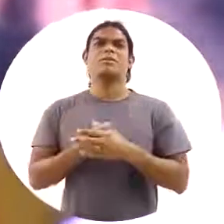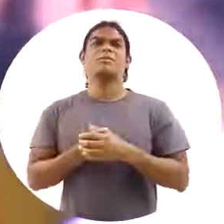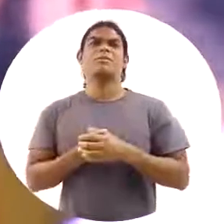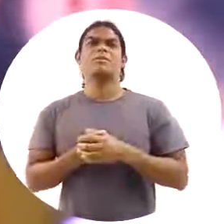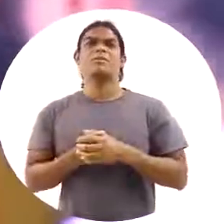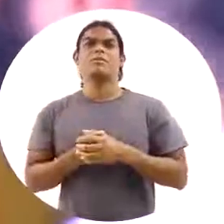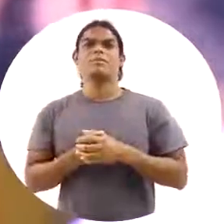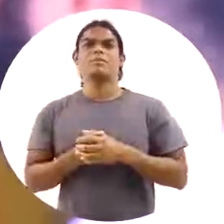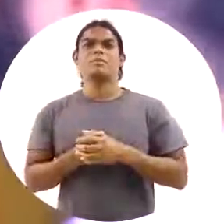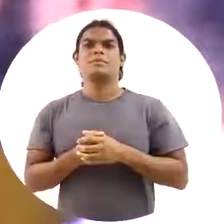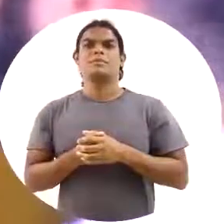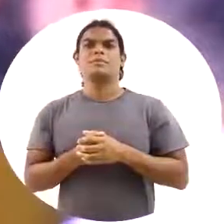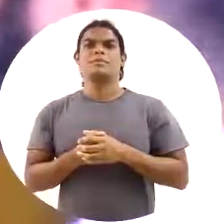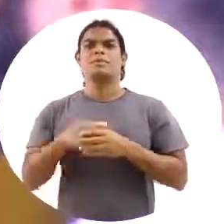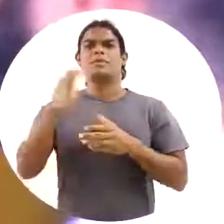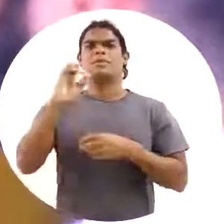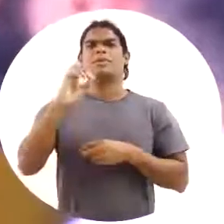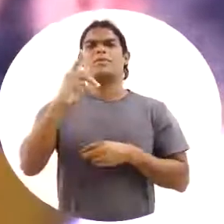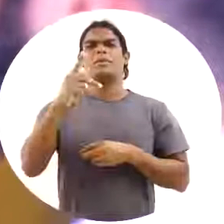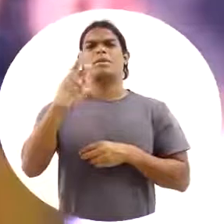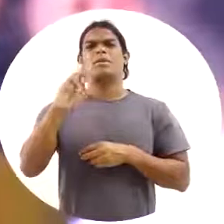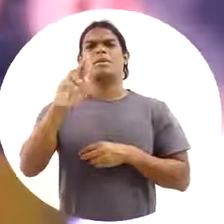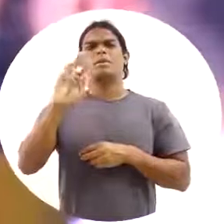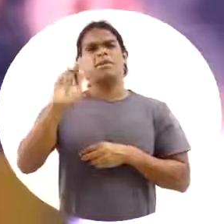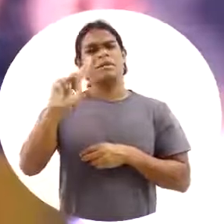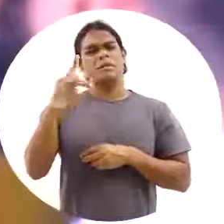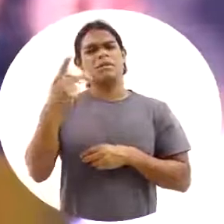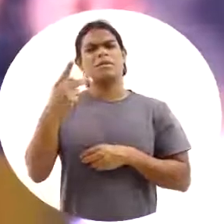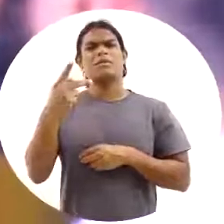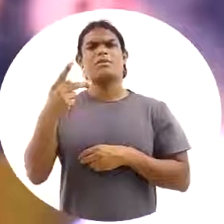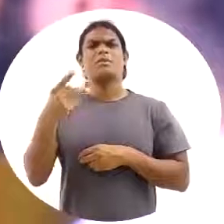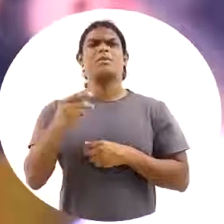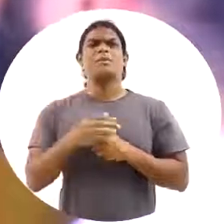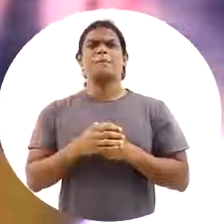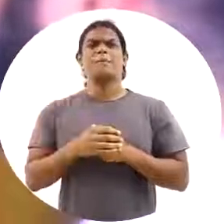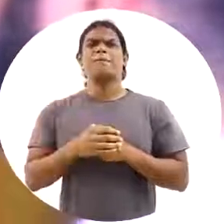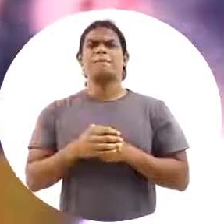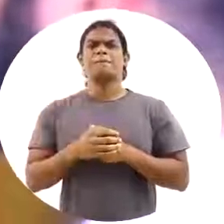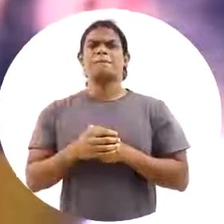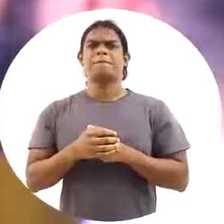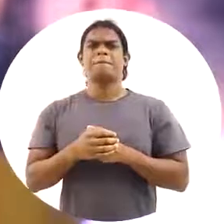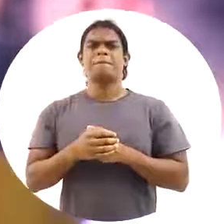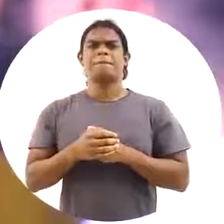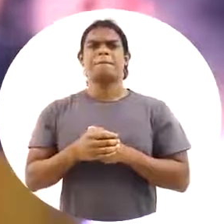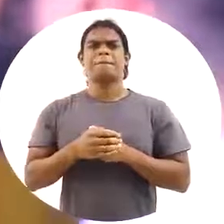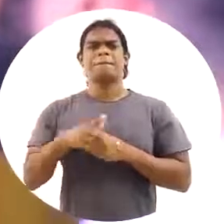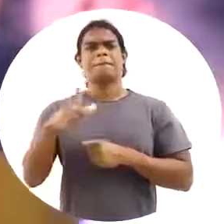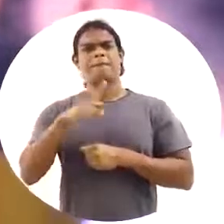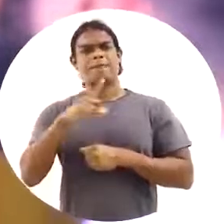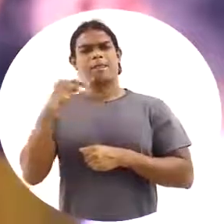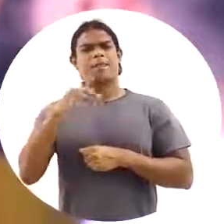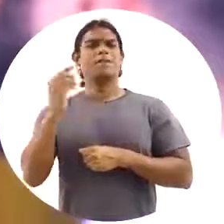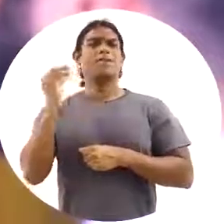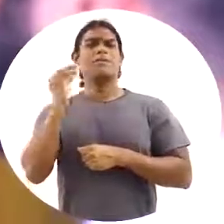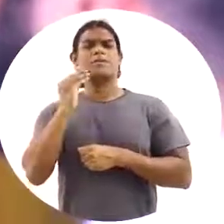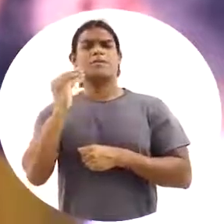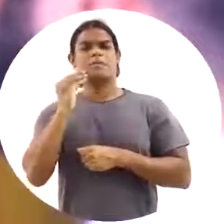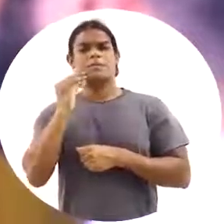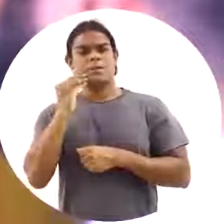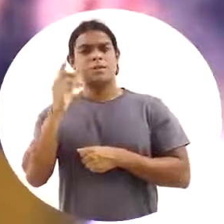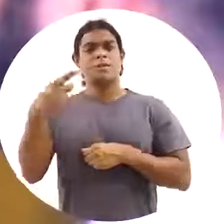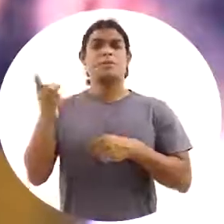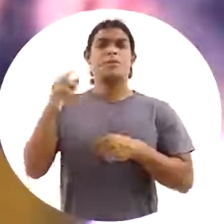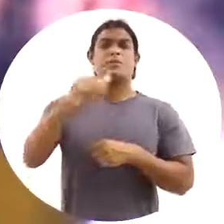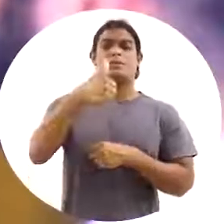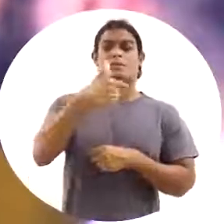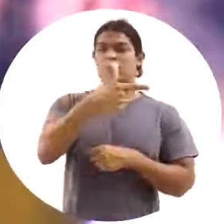Compesa, CELP, né, CPRH, a arquitetura gere isso aí. Então, a partir dessas duas experiências, né, em 2010 eu retornei para o